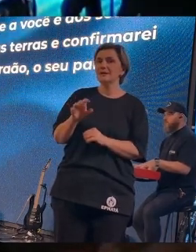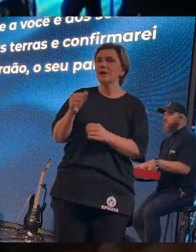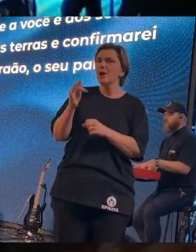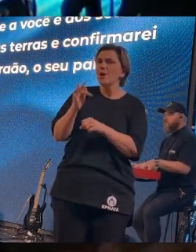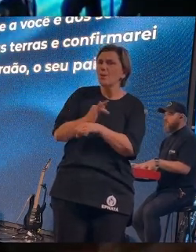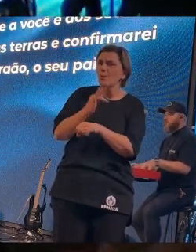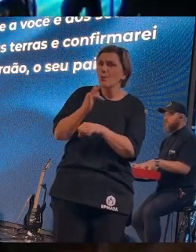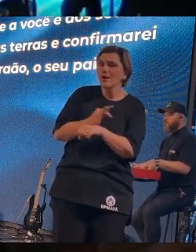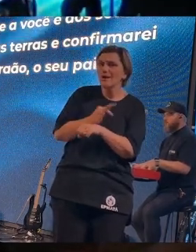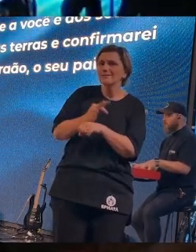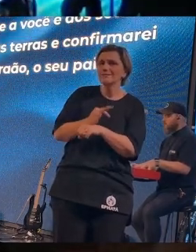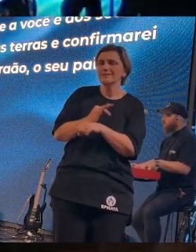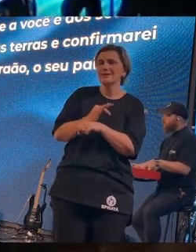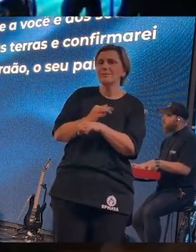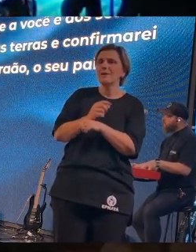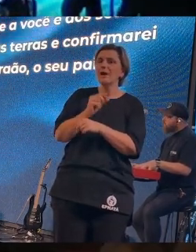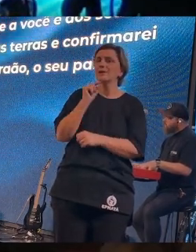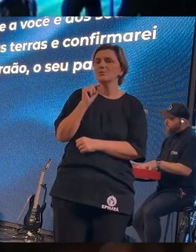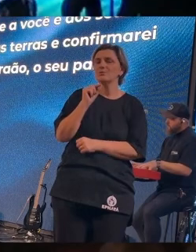mais um pouquinho.